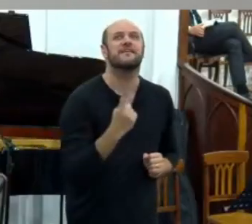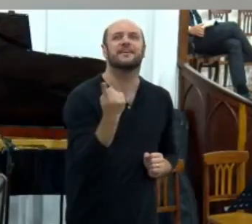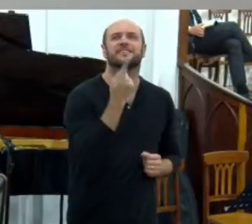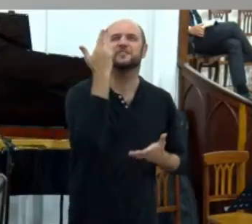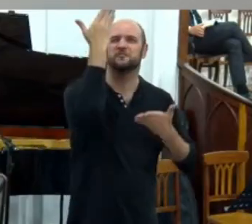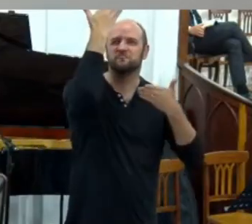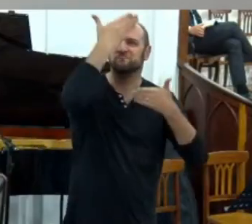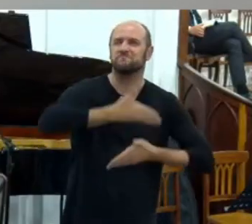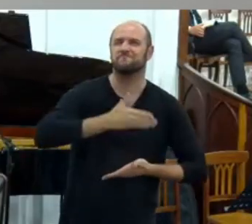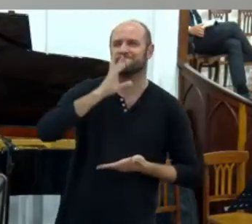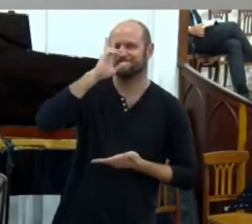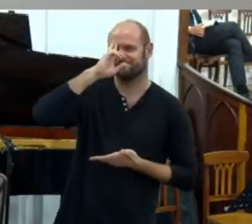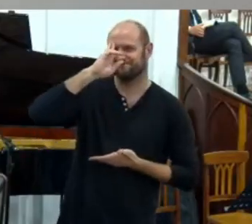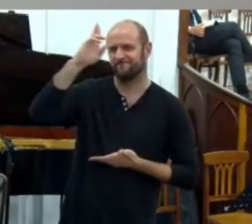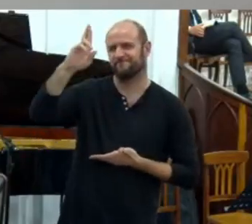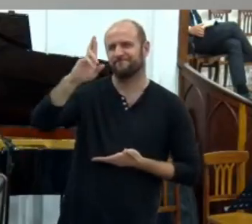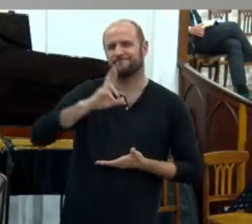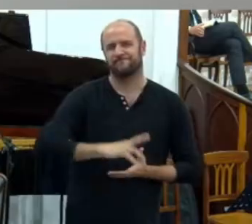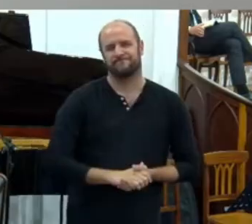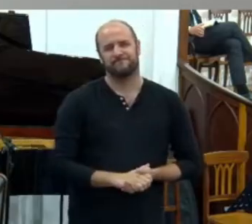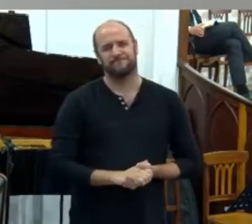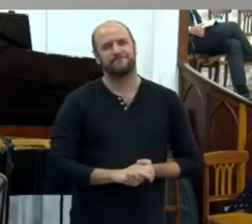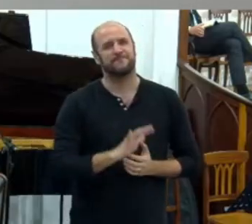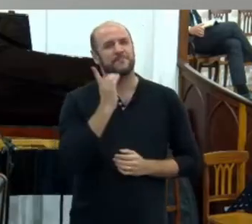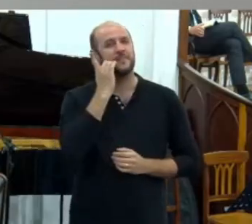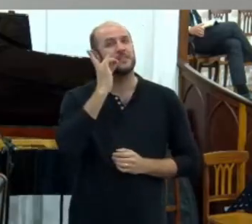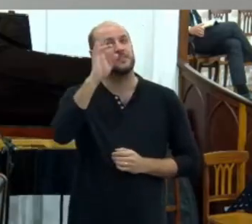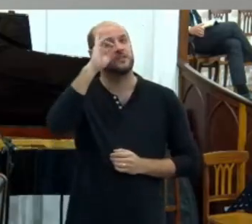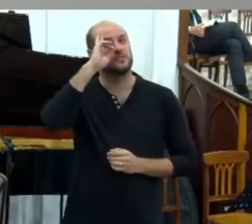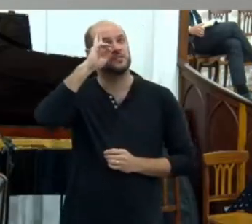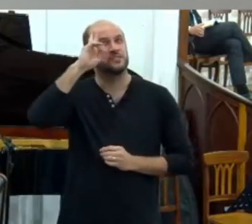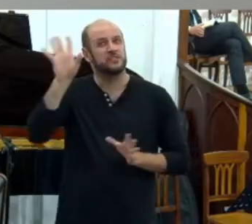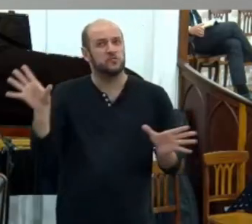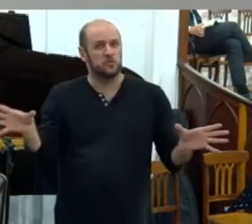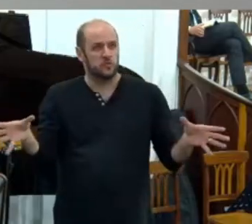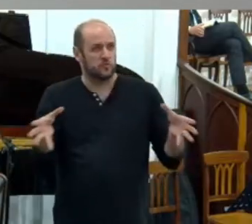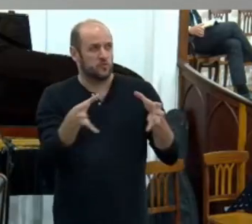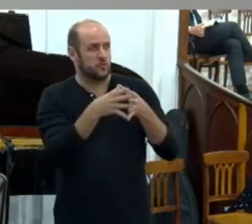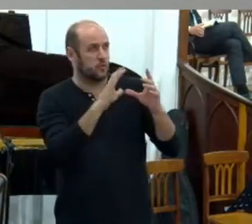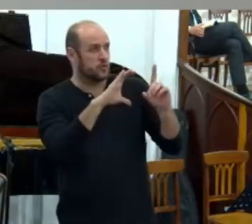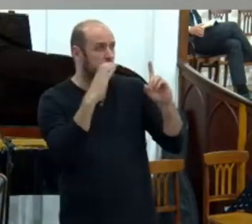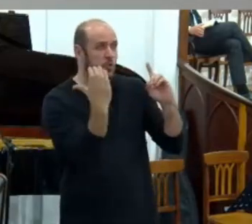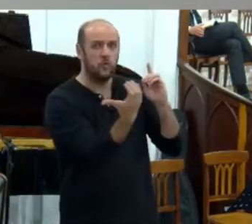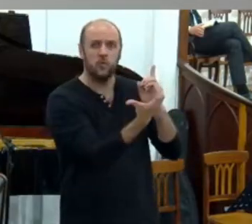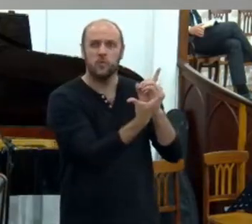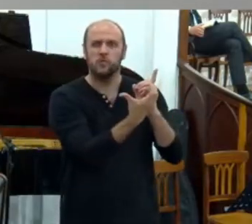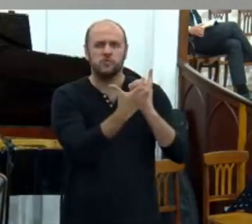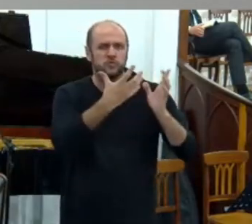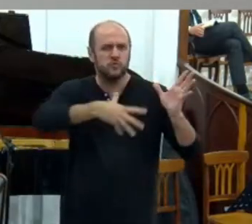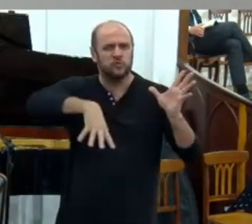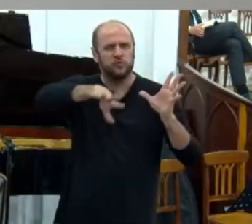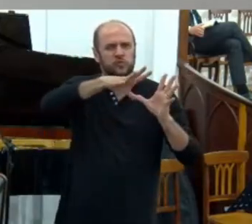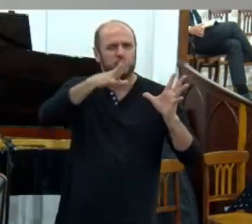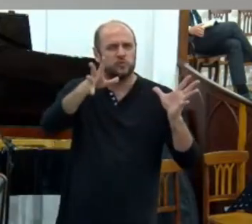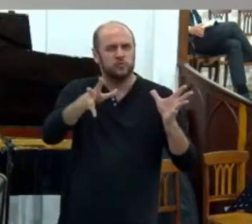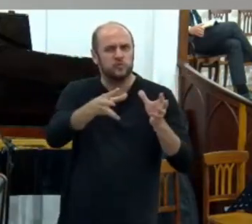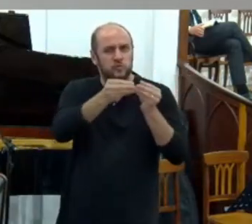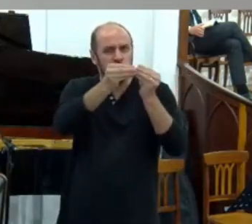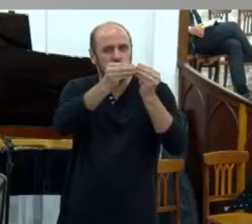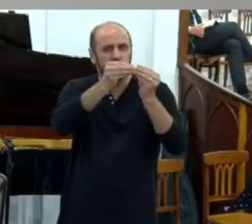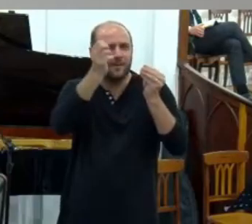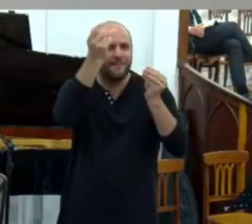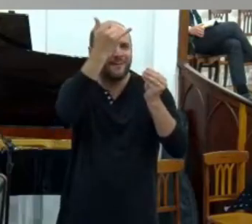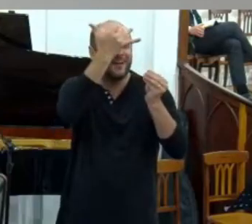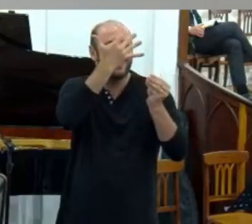do Senhor. O dia do Senhor, o ajuntamento solene, portanto, constitui-se como meio